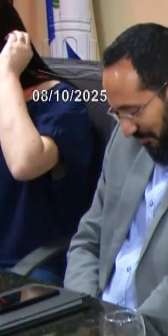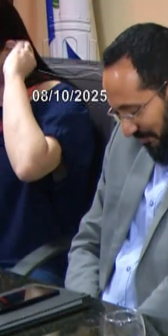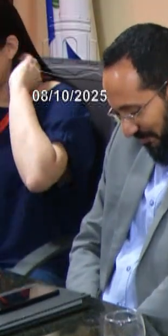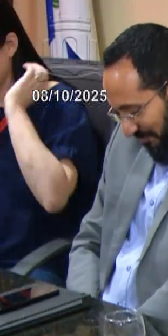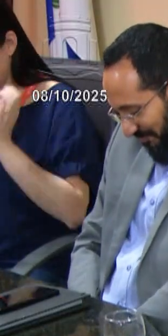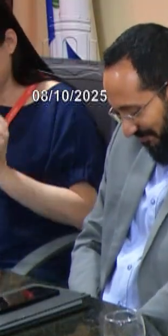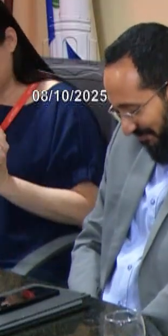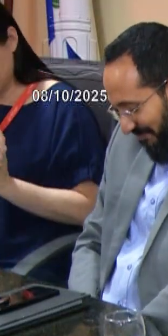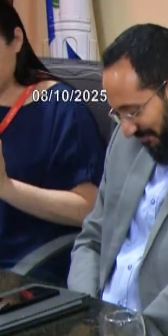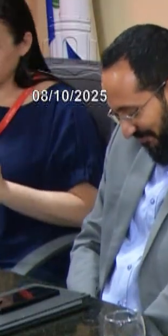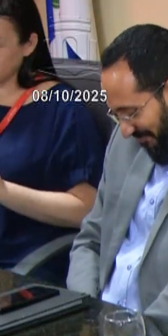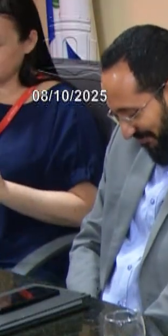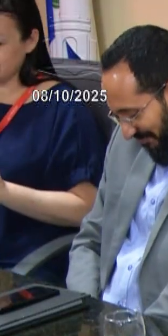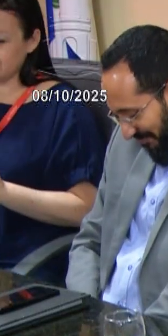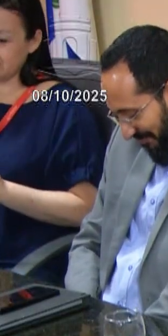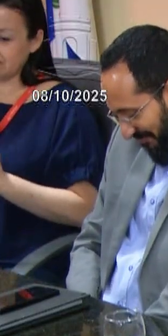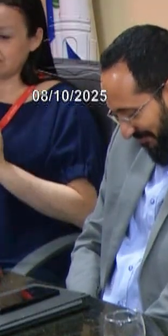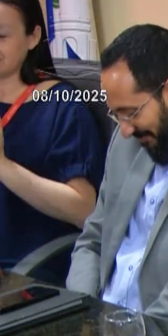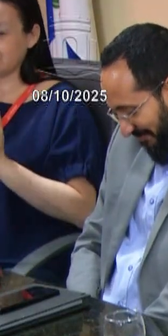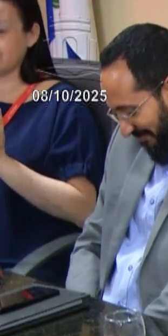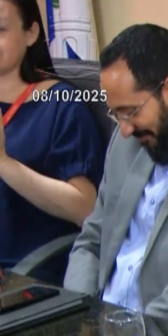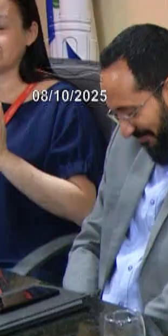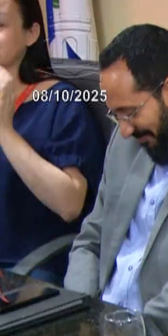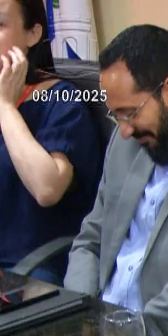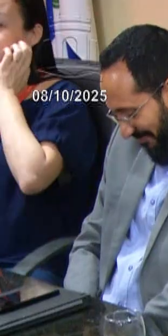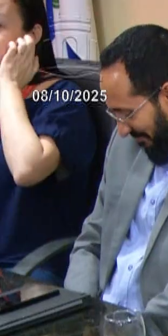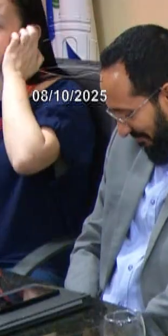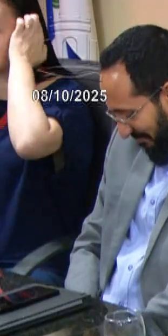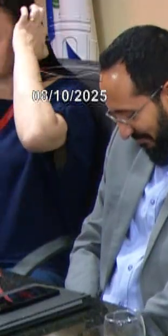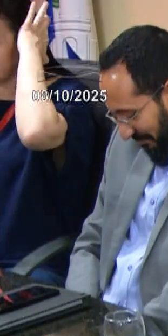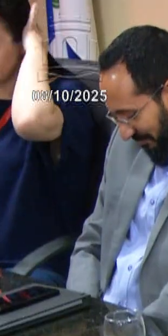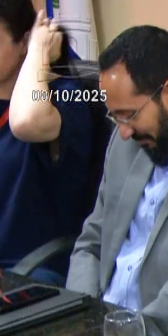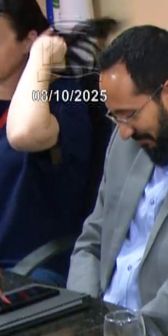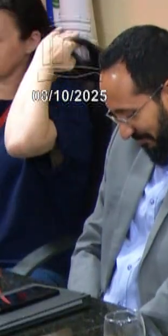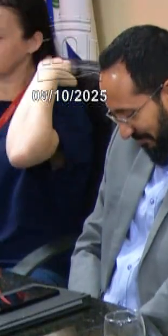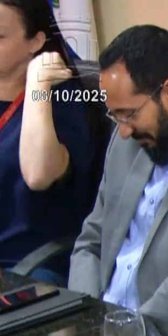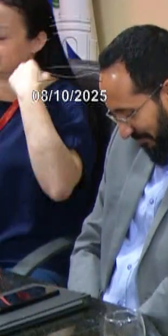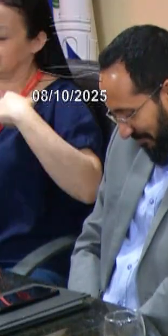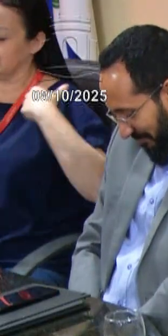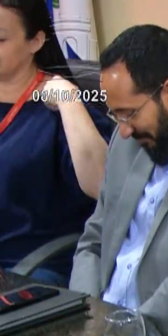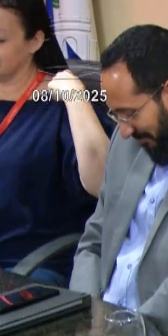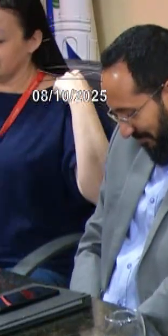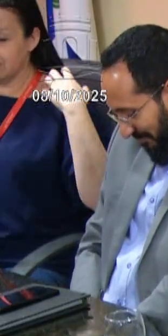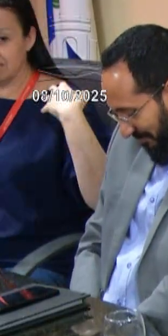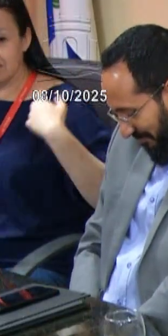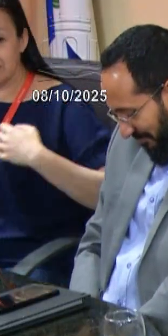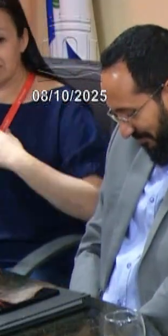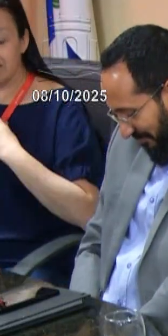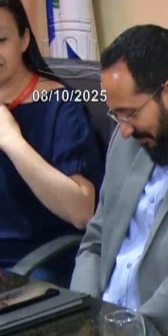pessoa não, por causa do título que ele tem,